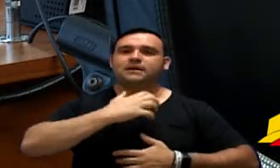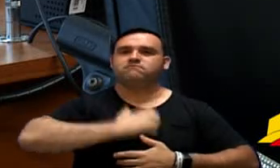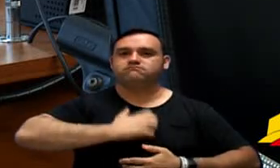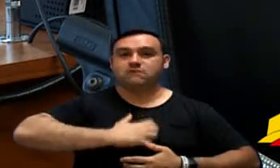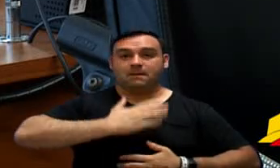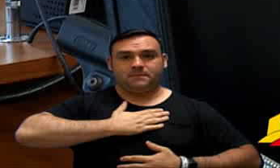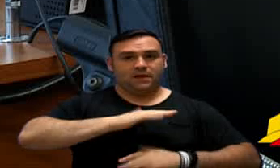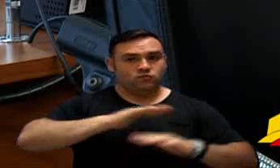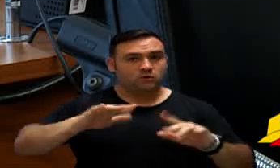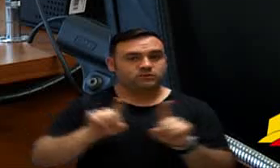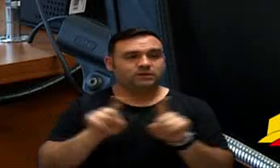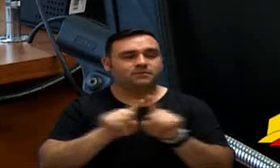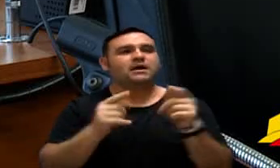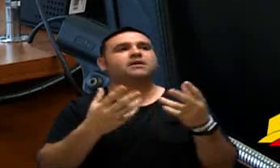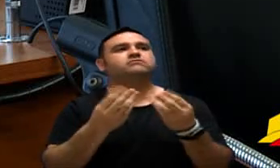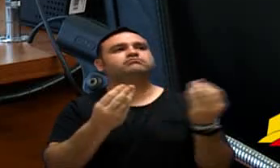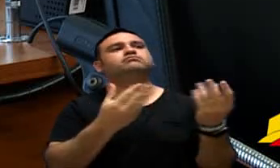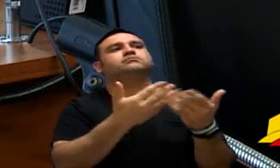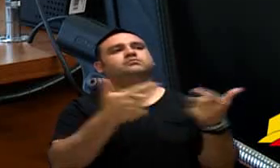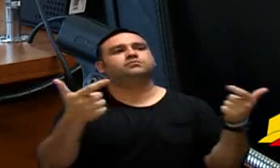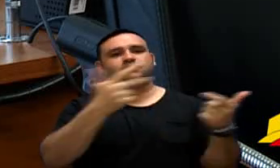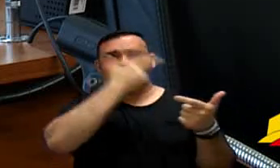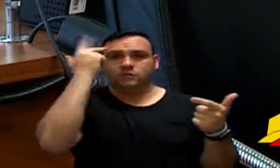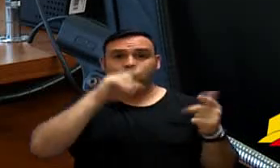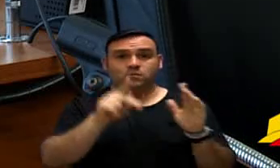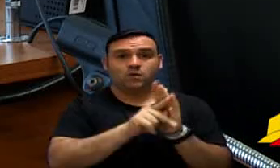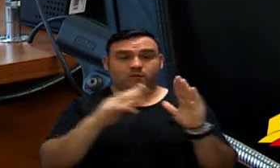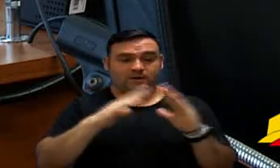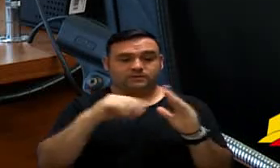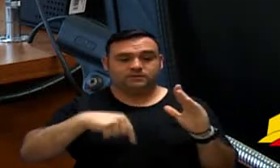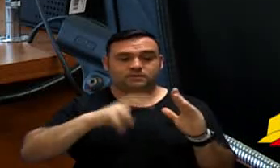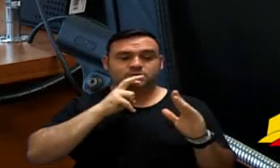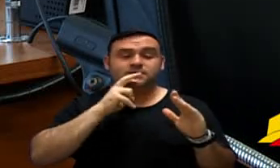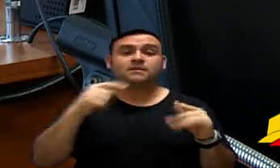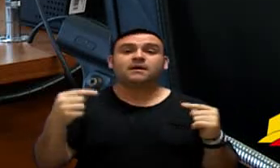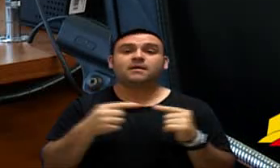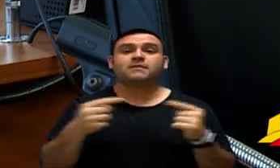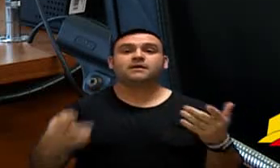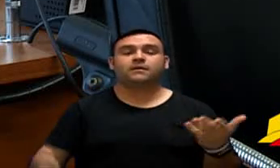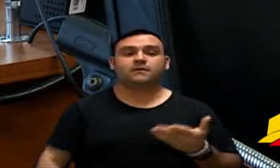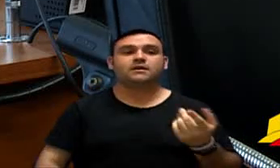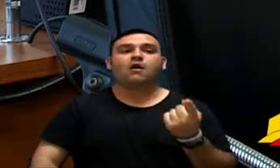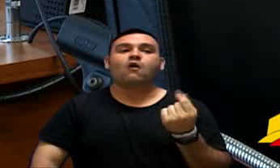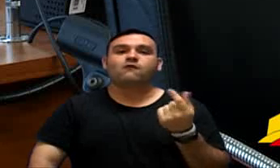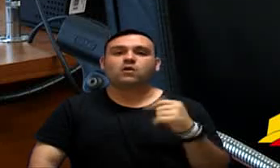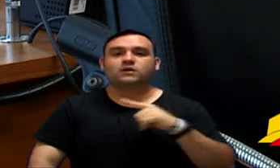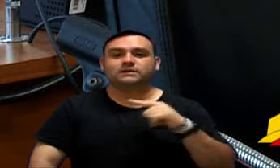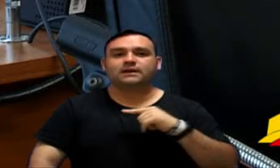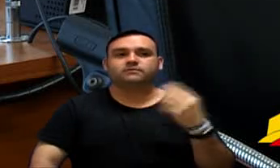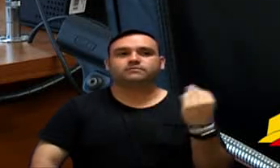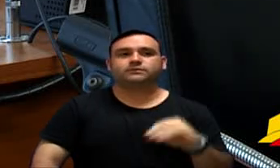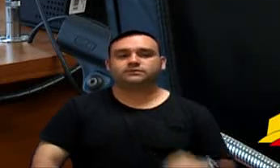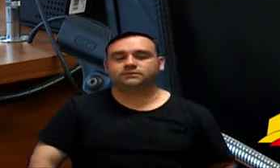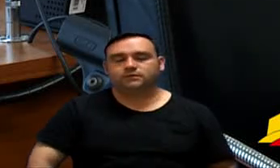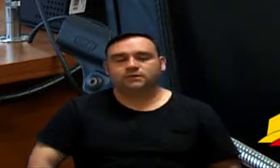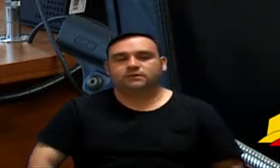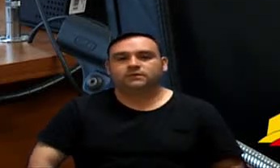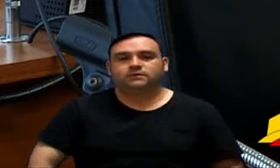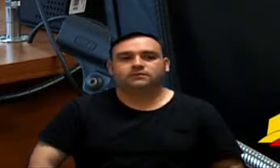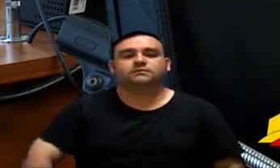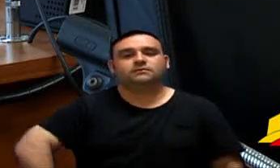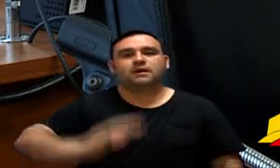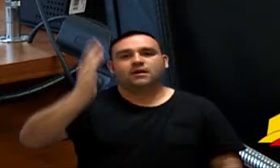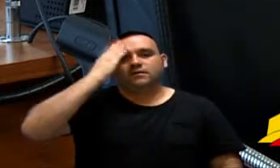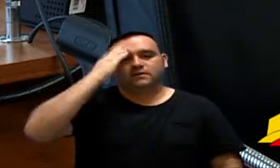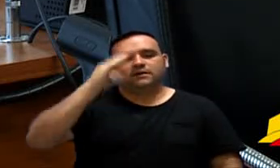só minha, mas da grande maioria da população de Sorocaba, em relação a esse valor que foi colocado. Sei